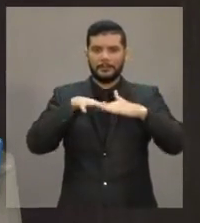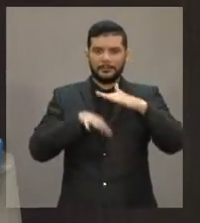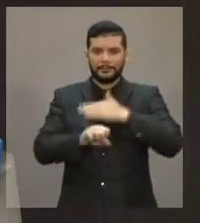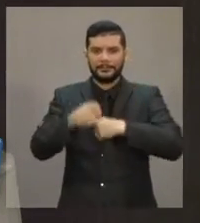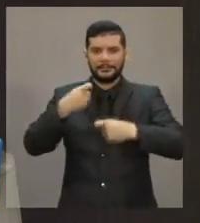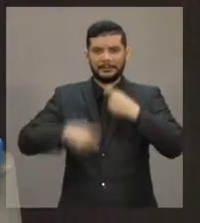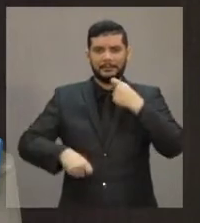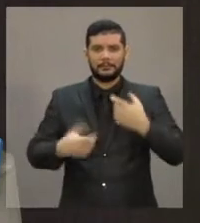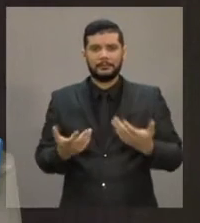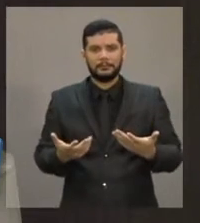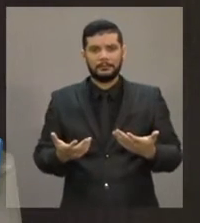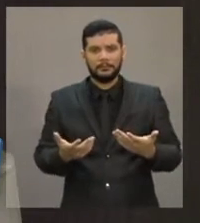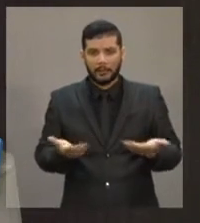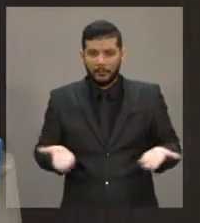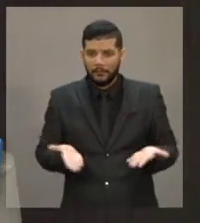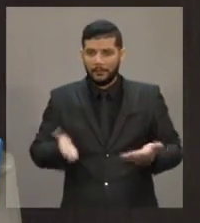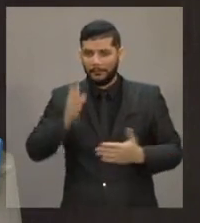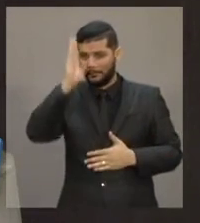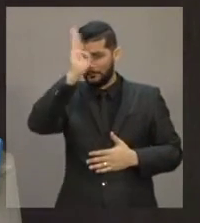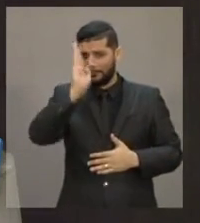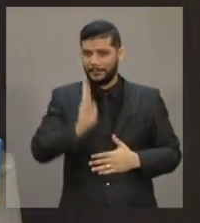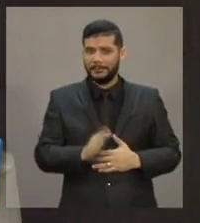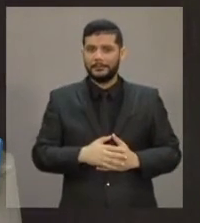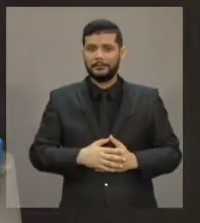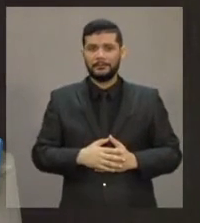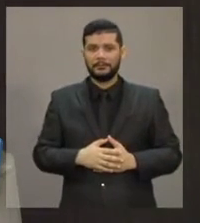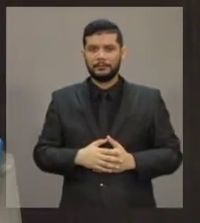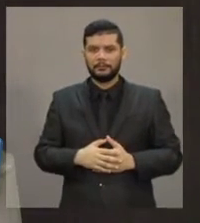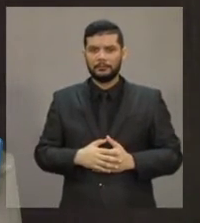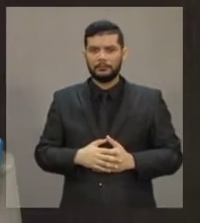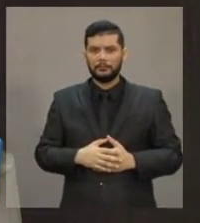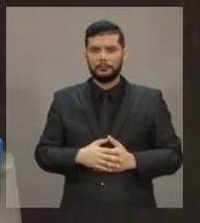sexual, é o que está acontecendo agora no Brasil. Veja, não falar de